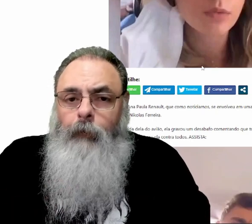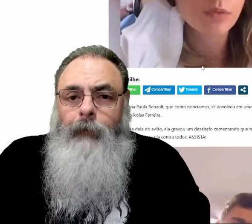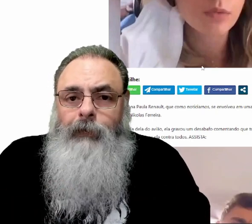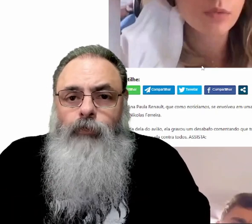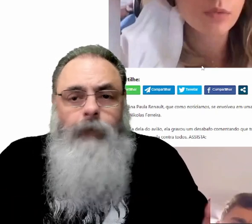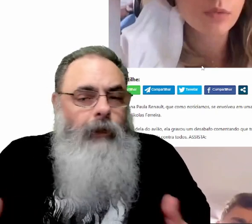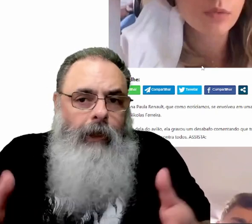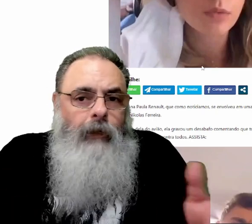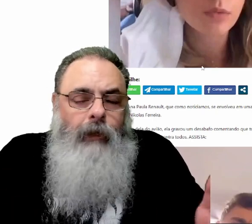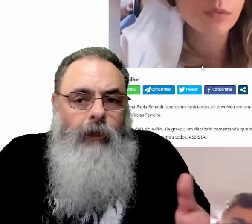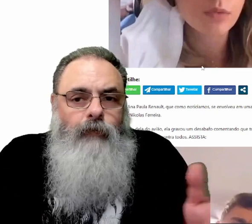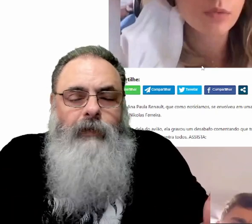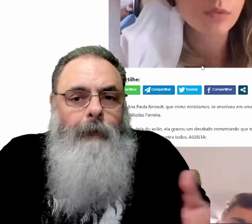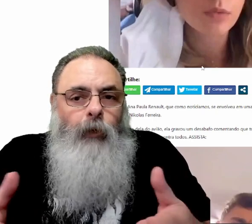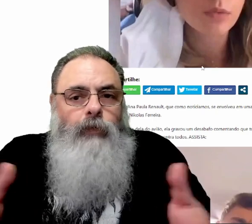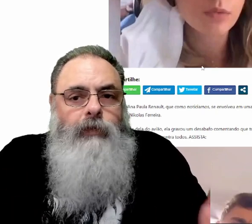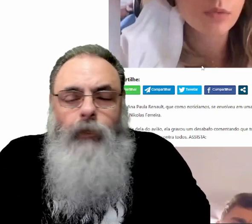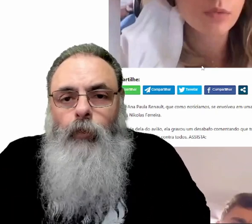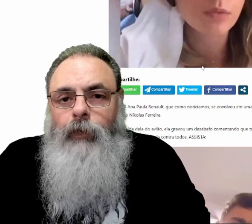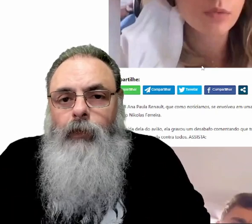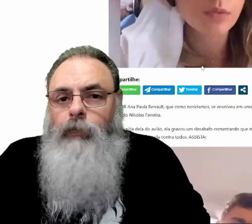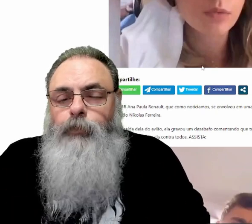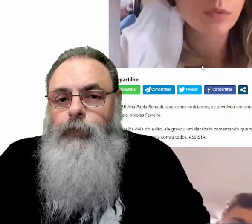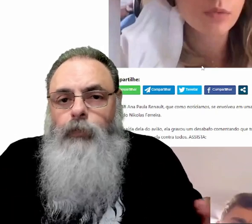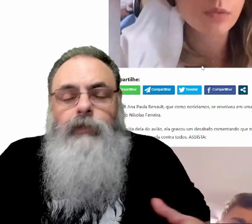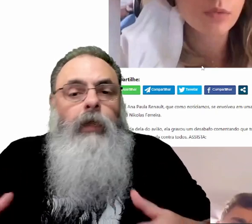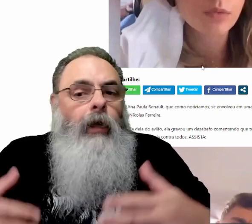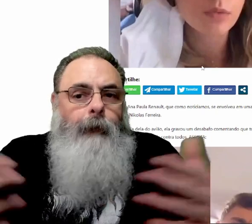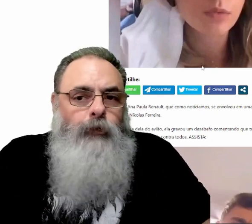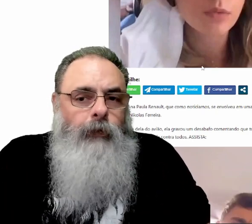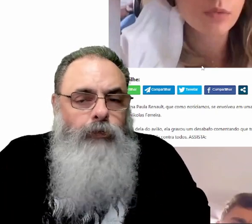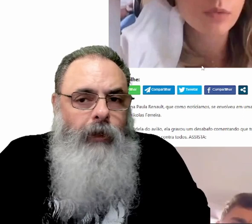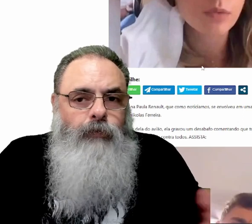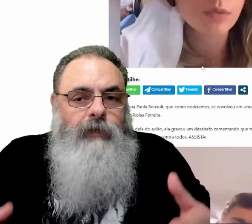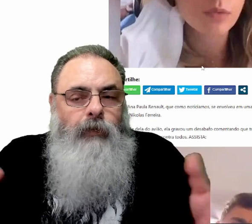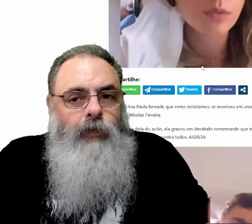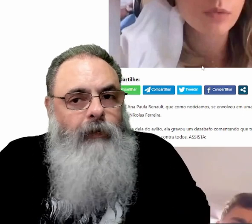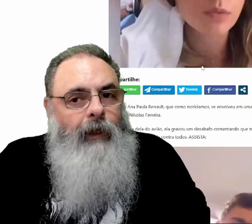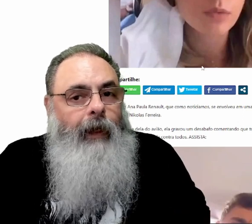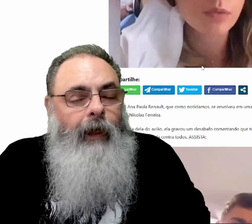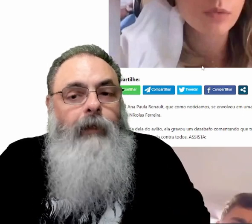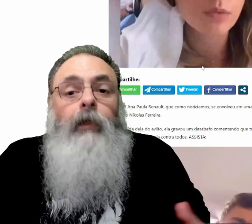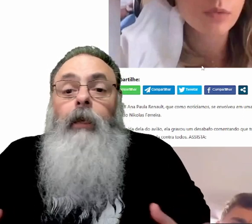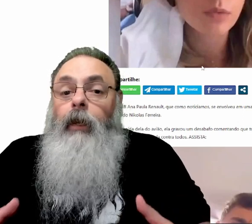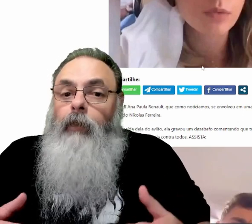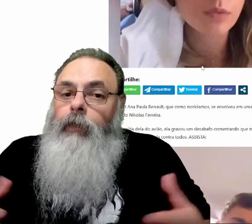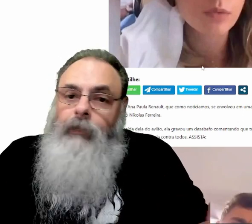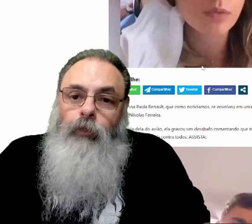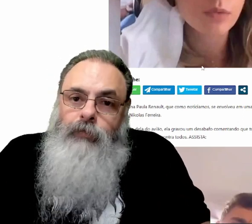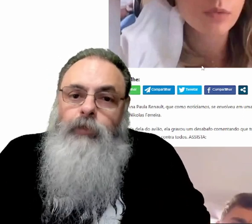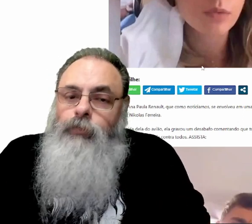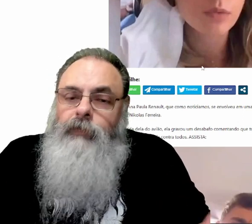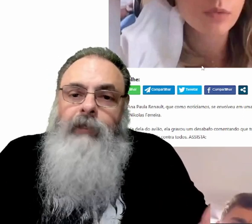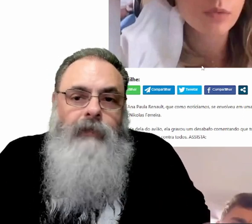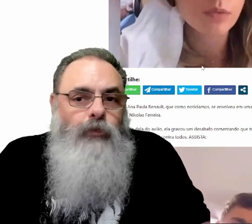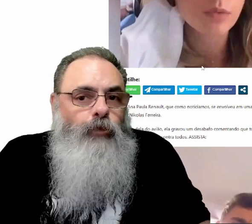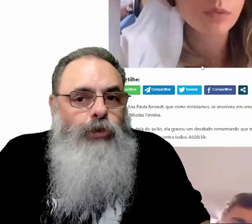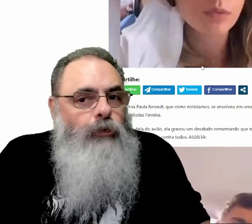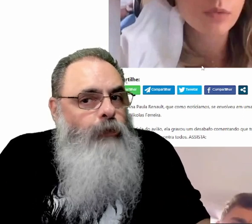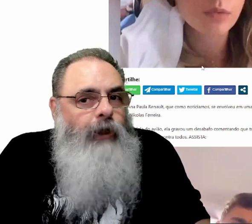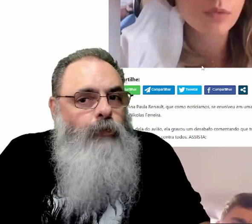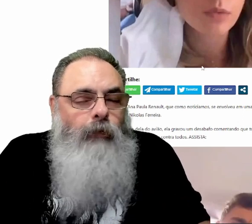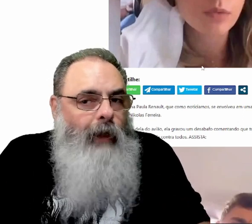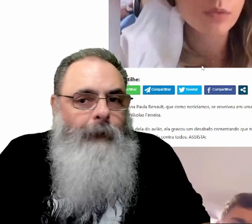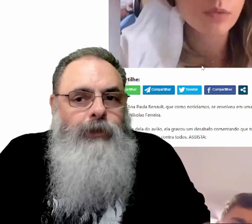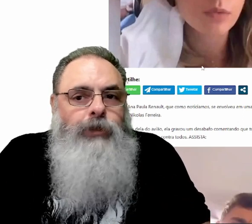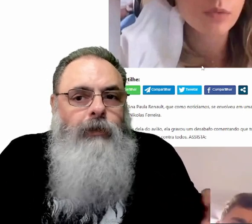concordo que é um problema transfobia ninguém ninguém devia ter preconceito contra outras pessoas a pessoa tem o direito de ser do jeito que ela é né agora tem alguns assuntos que tem que ser